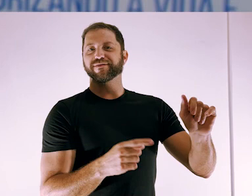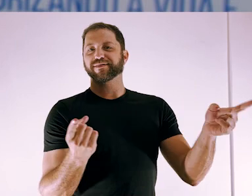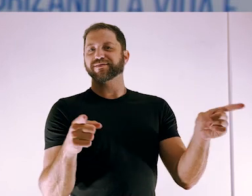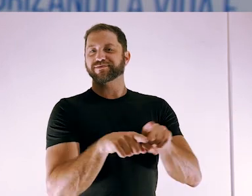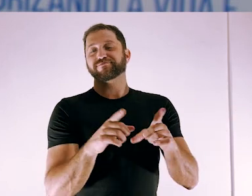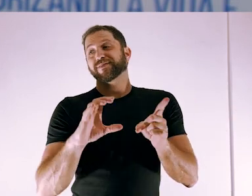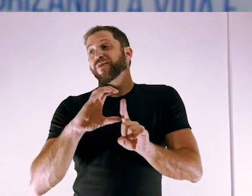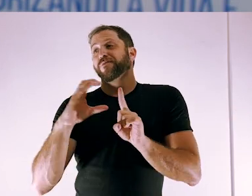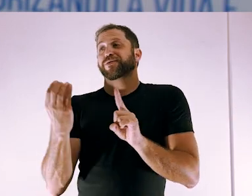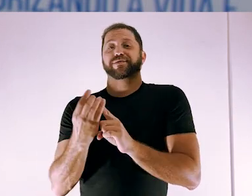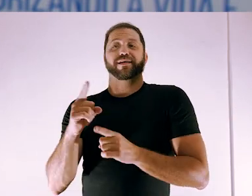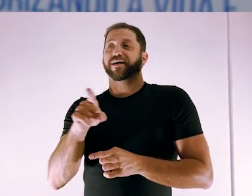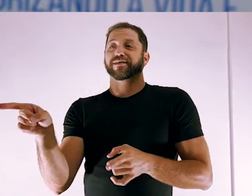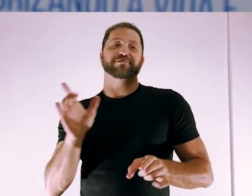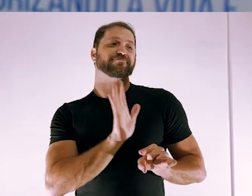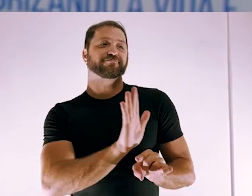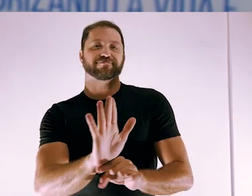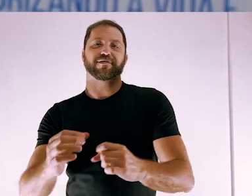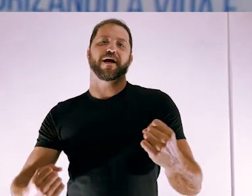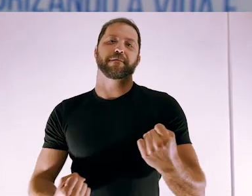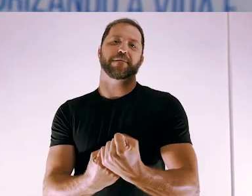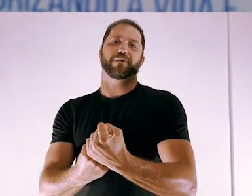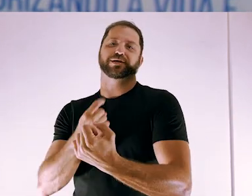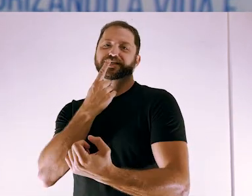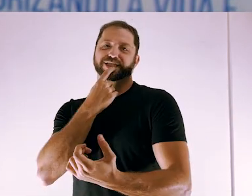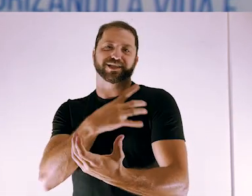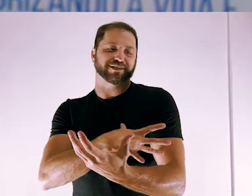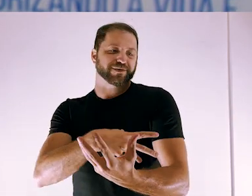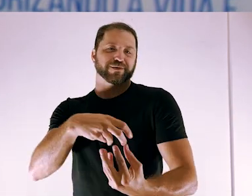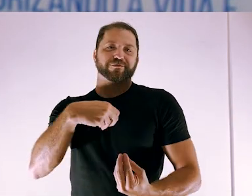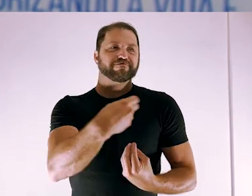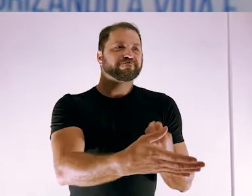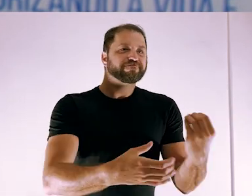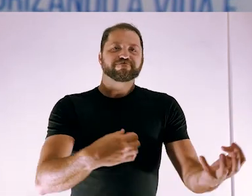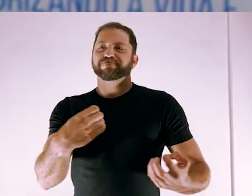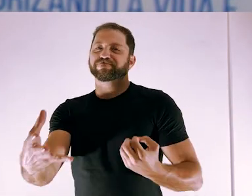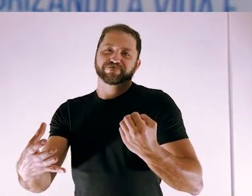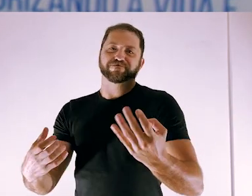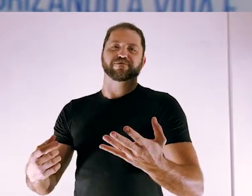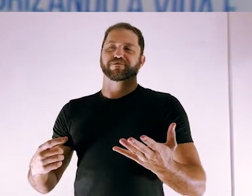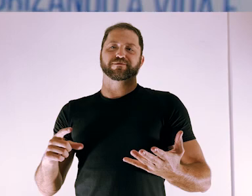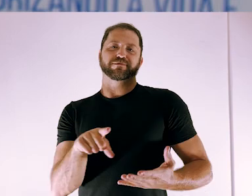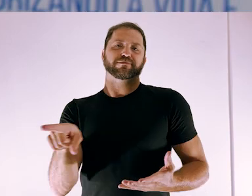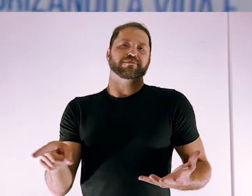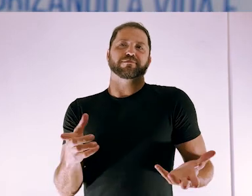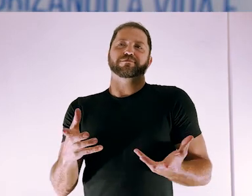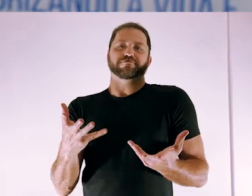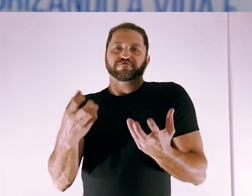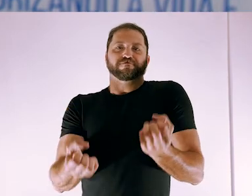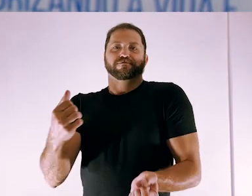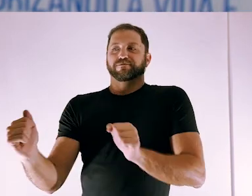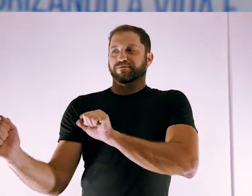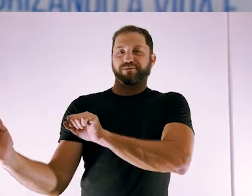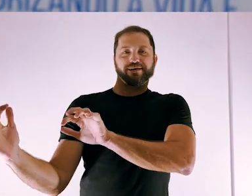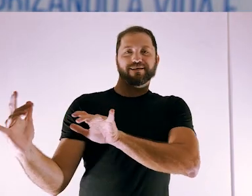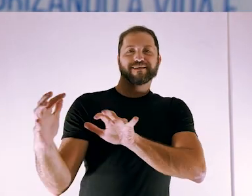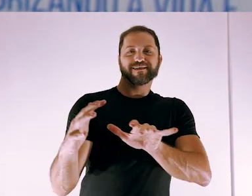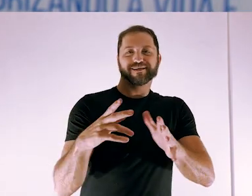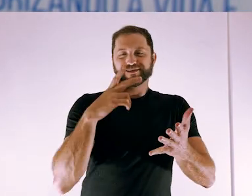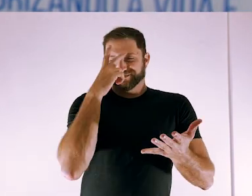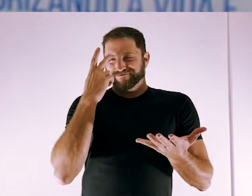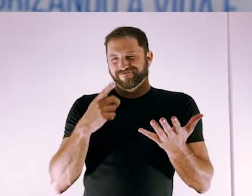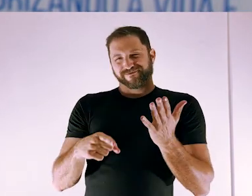Viva, juntamente com a nossa comunidade, todo esse grupo de doadores que estão vindo para cá hoje, que se mobilizaram